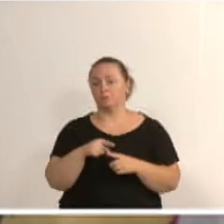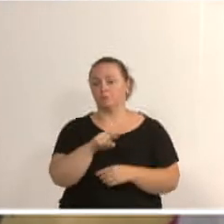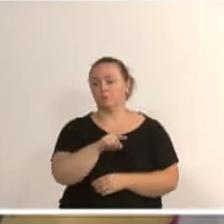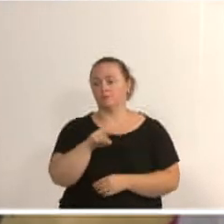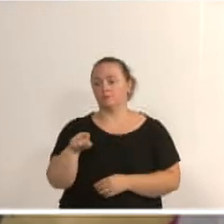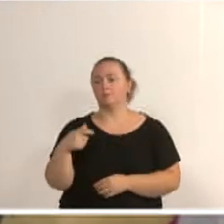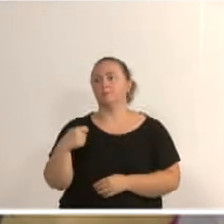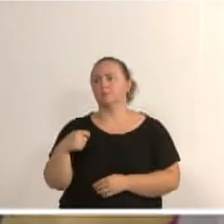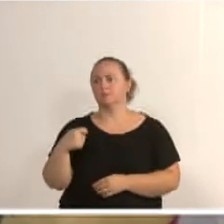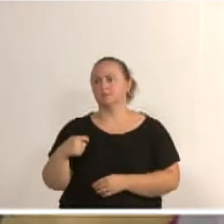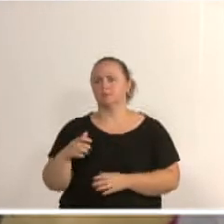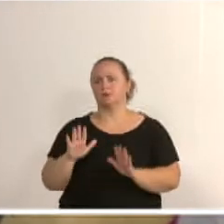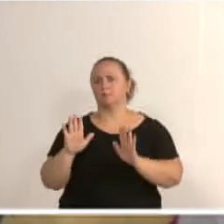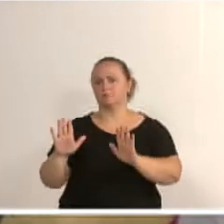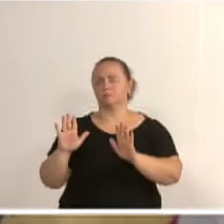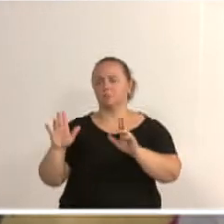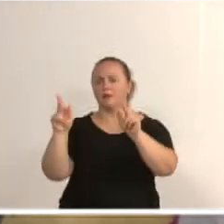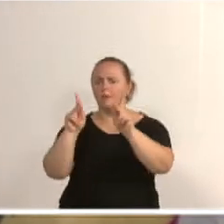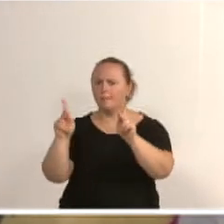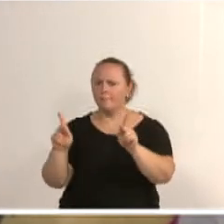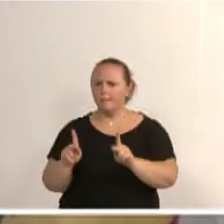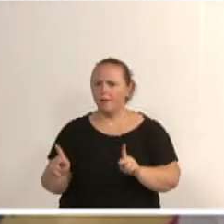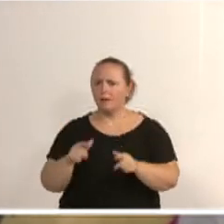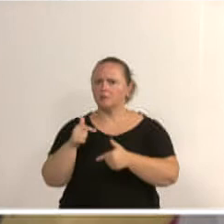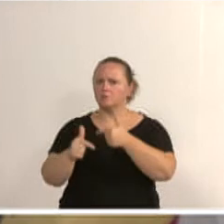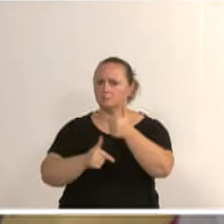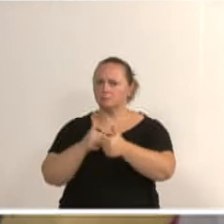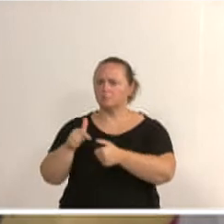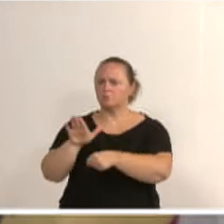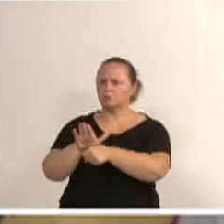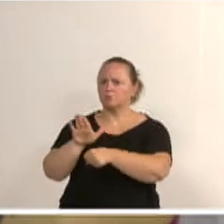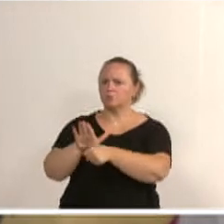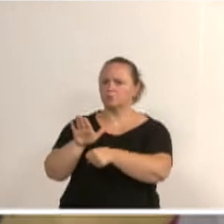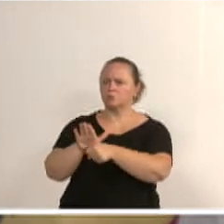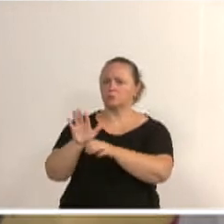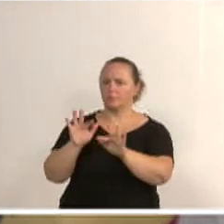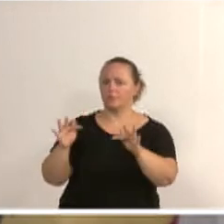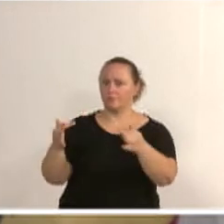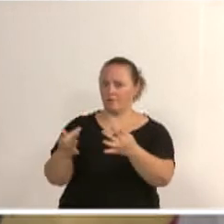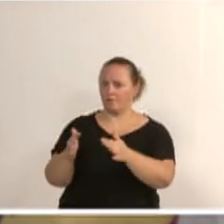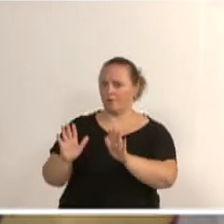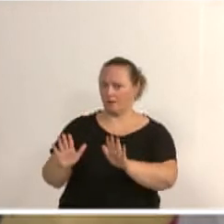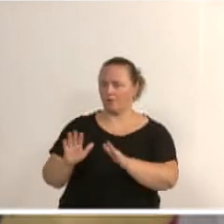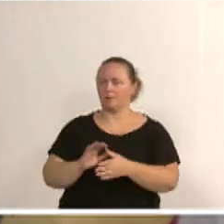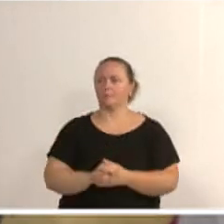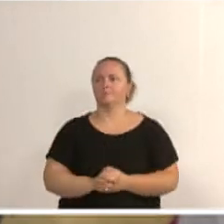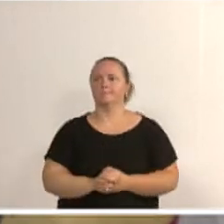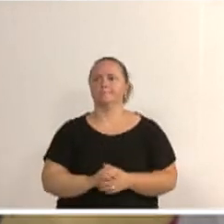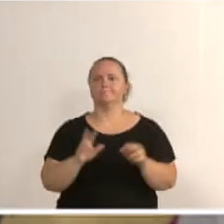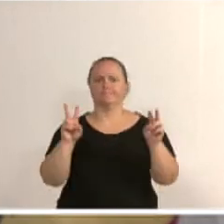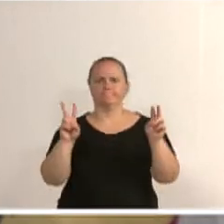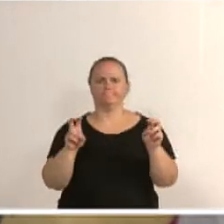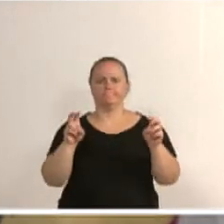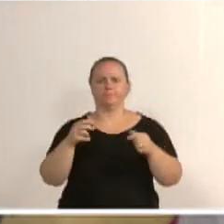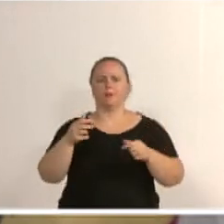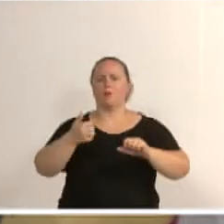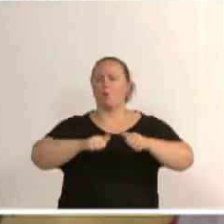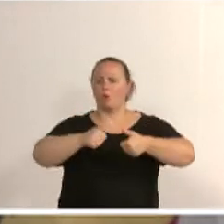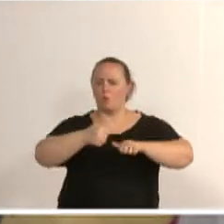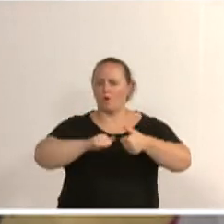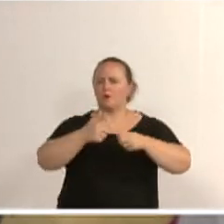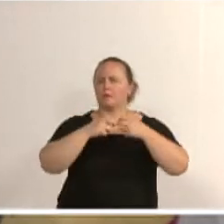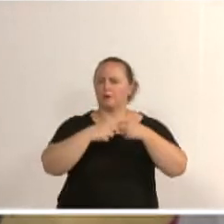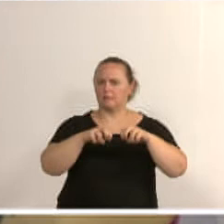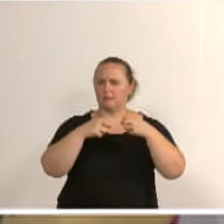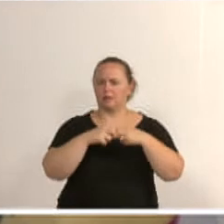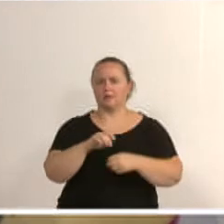deixados em paz, trabalhando pelo sustento de suas famílias. O assunto aqui não é a qualidade do transporte público, e